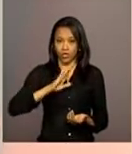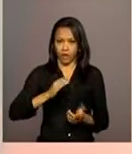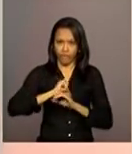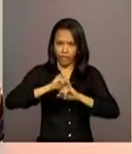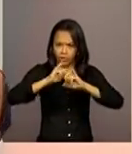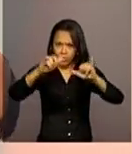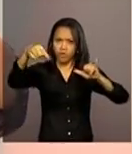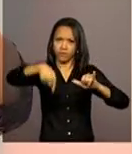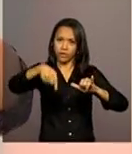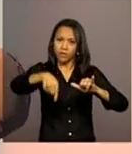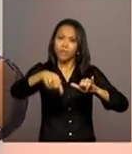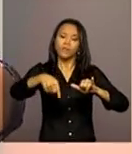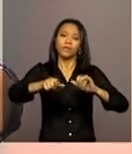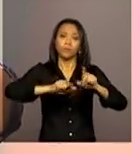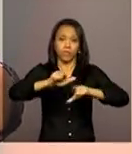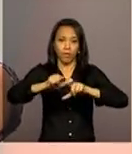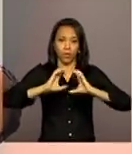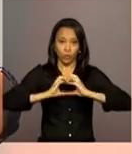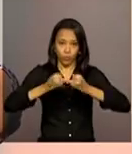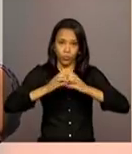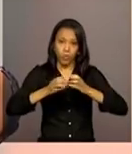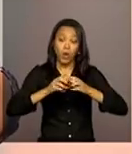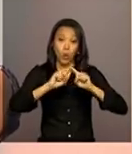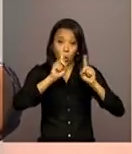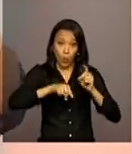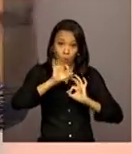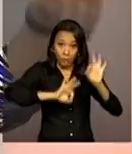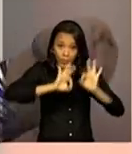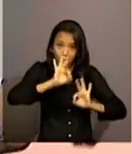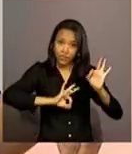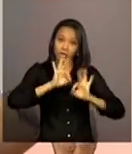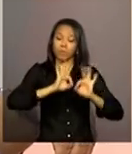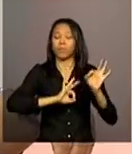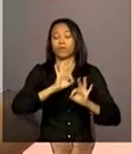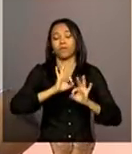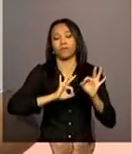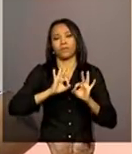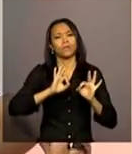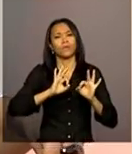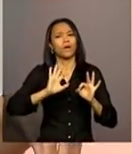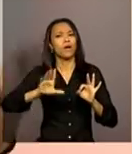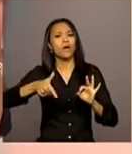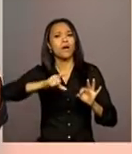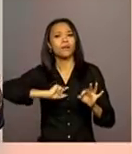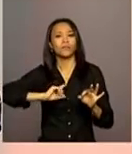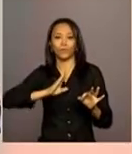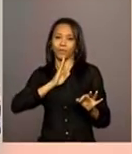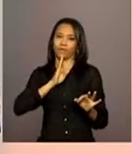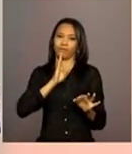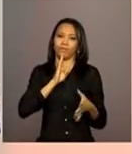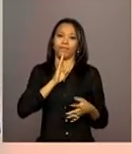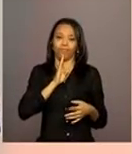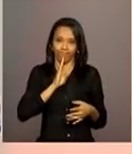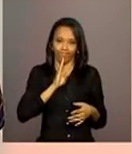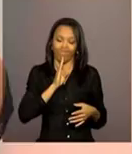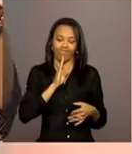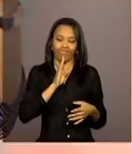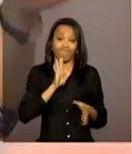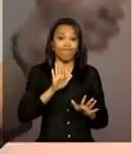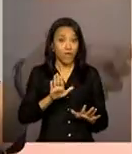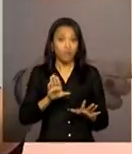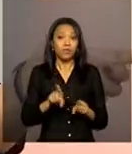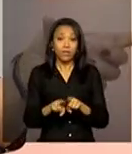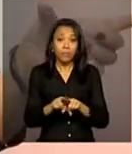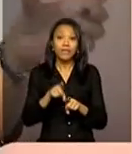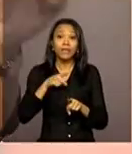aqui o planejamento ele tem como precondição o conhecimento mas existe também o